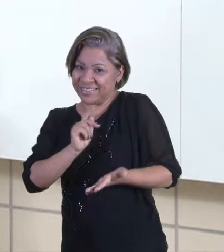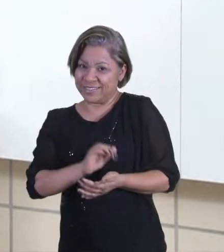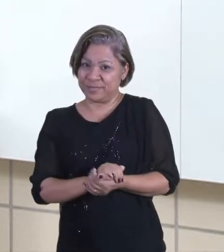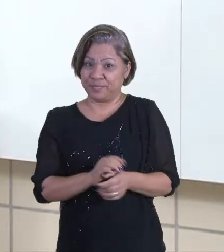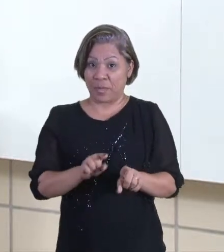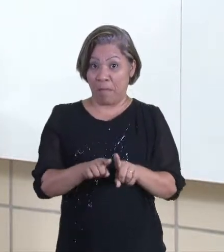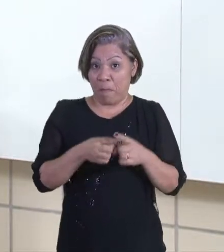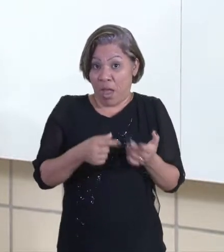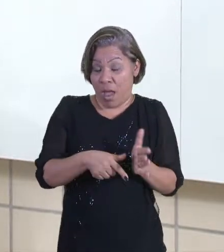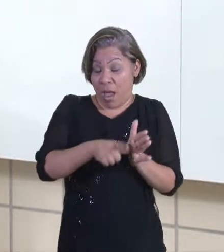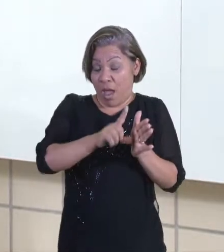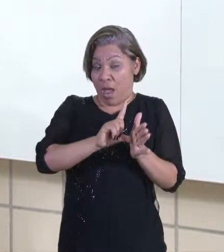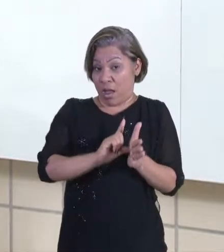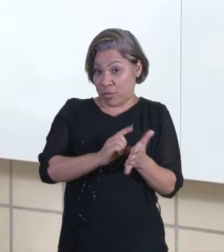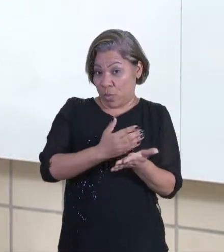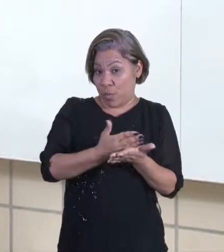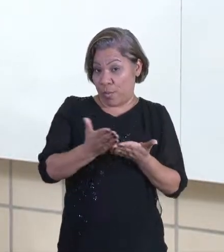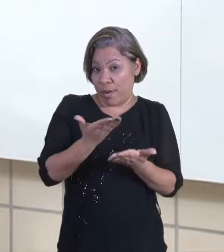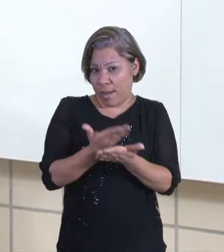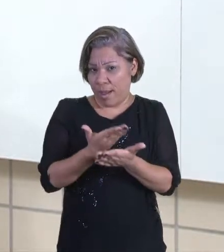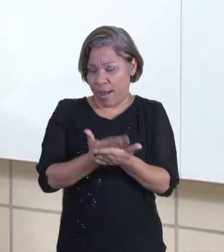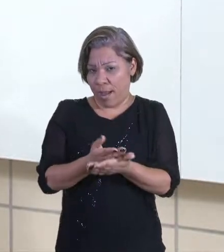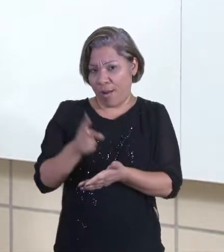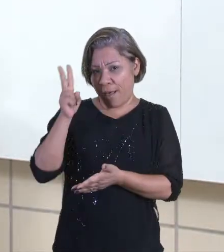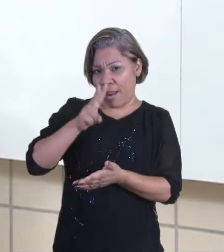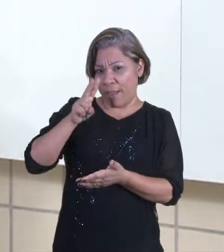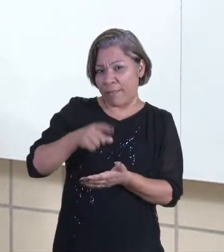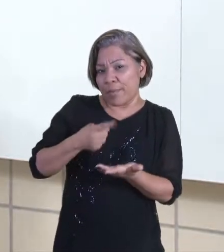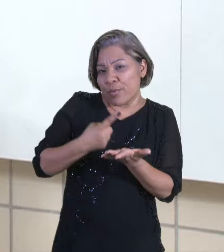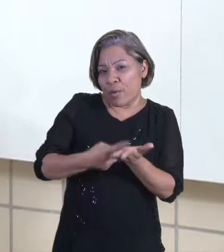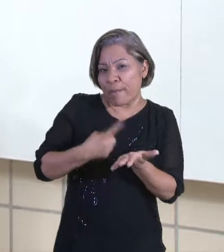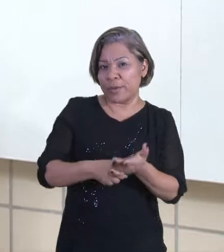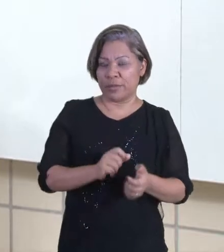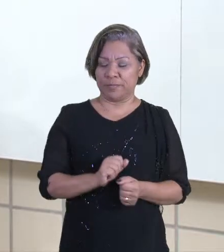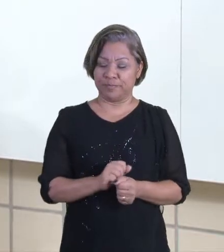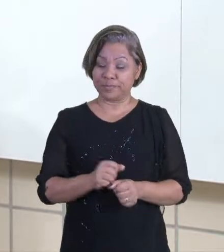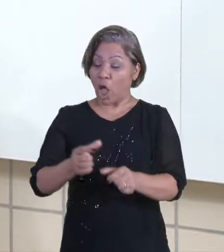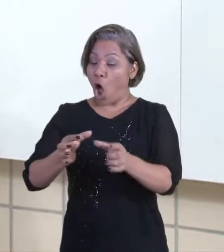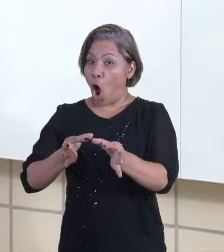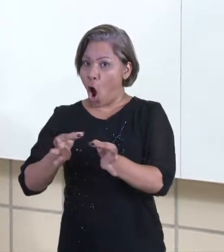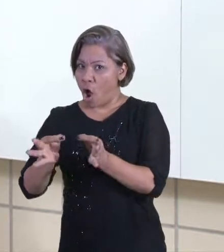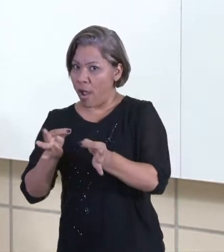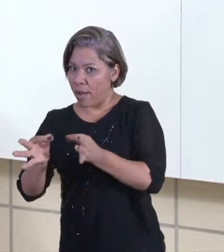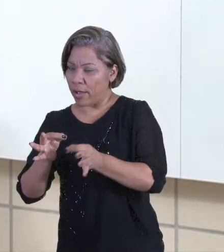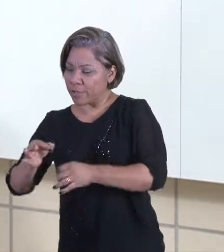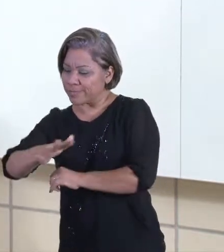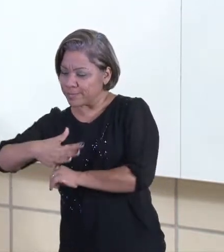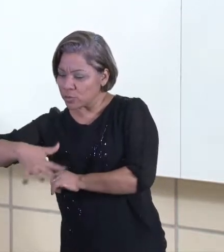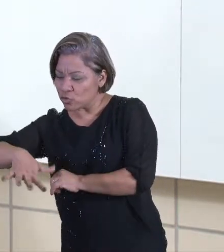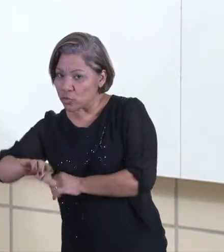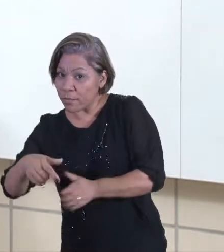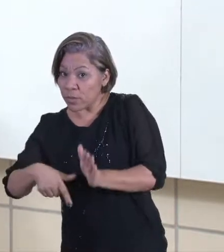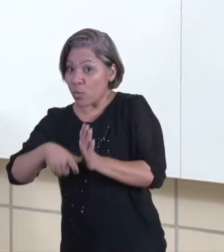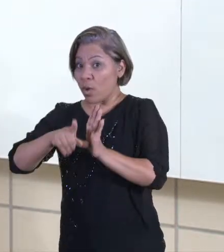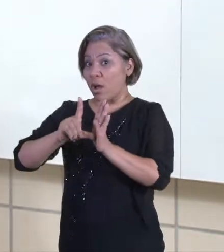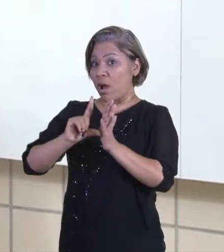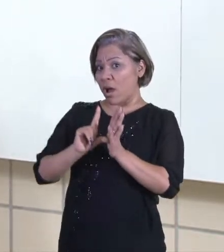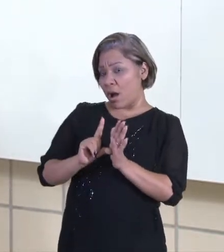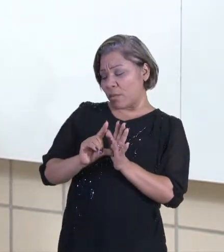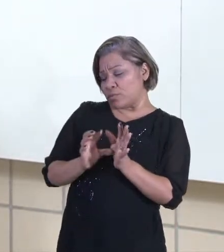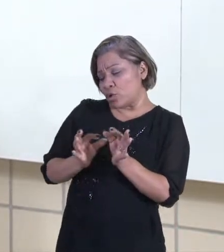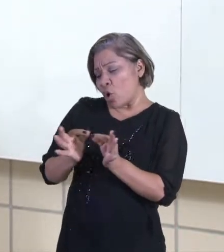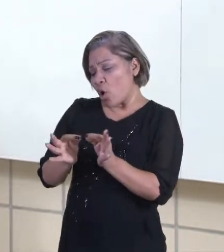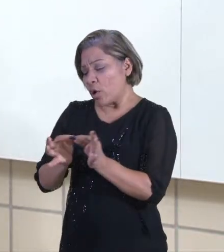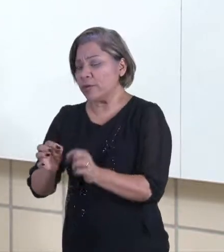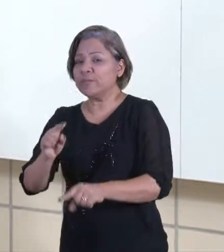aula, vamos lembrar daquele combinado importante? Organize o seu espaço com antecedência, deixe tudo bem organizado, o